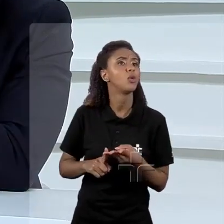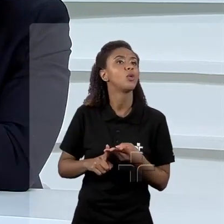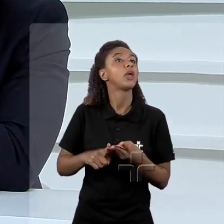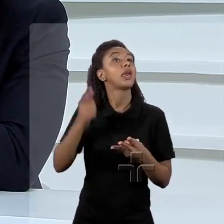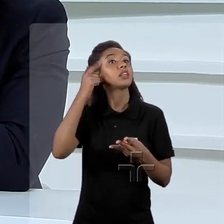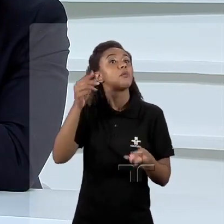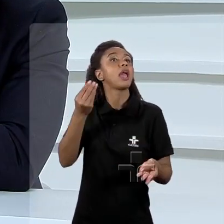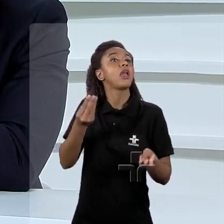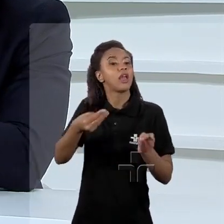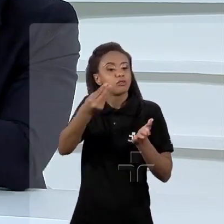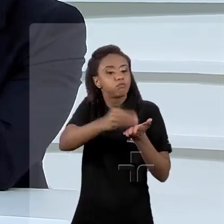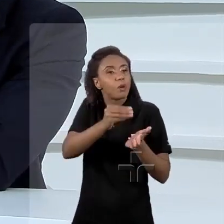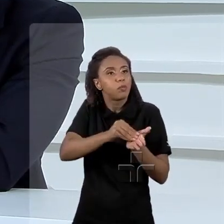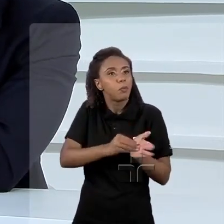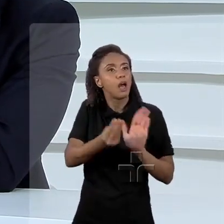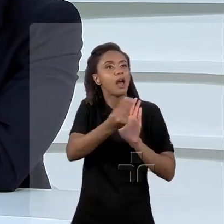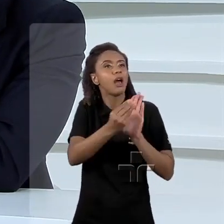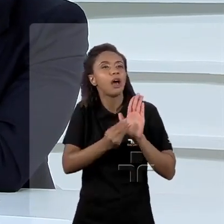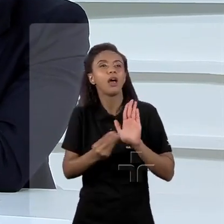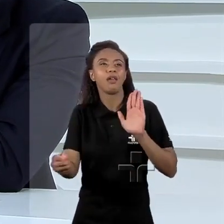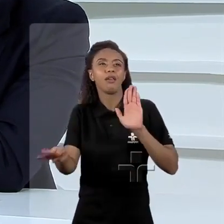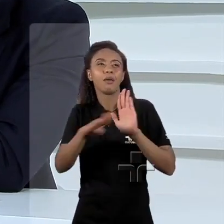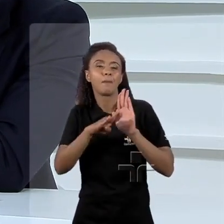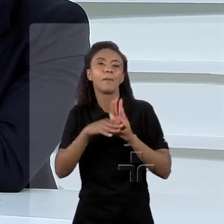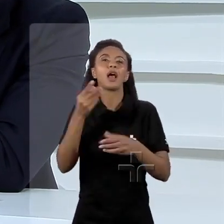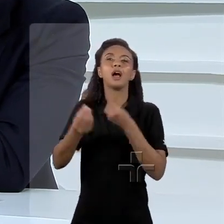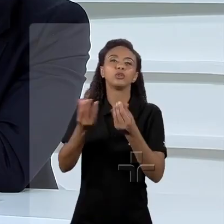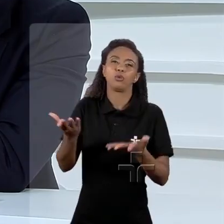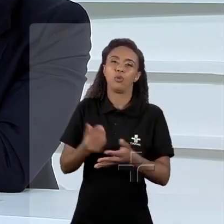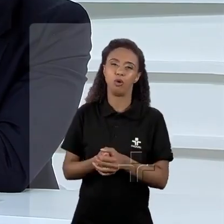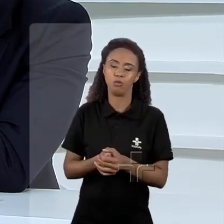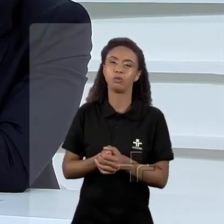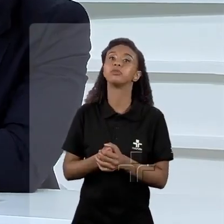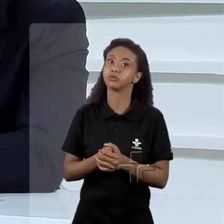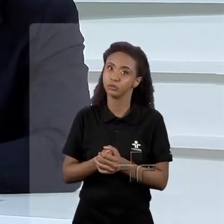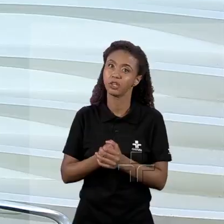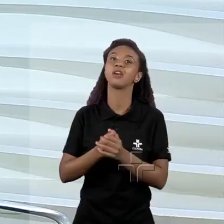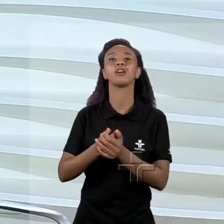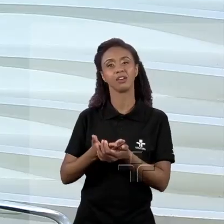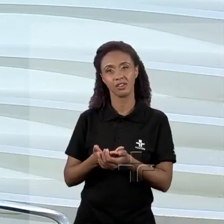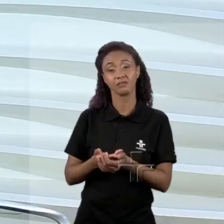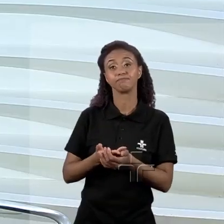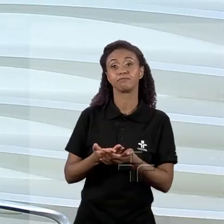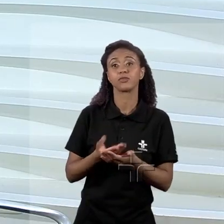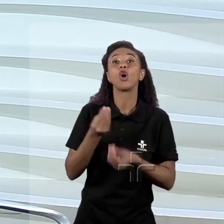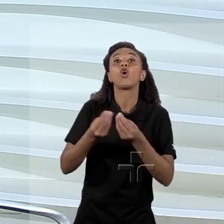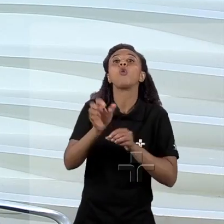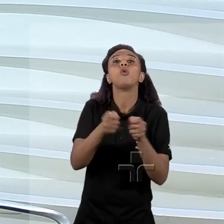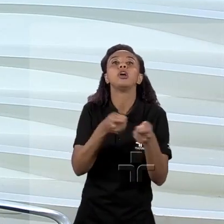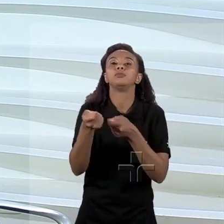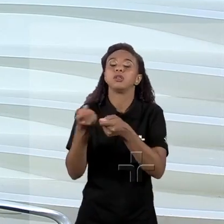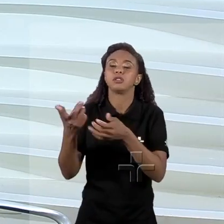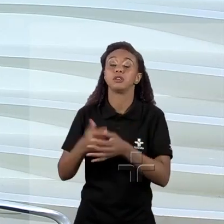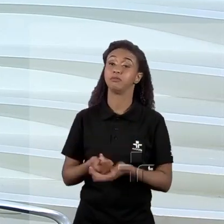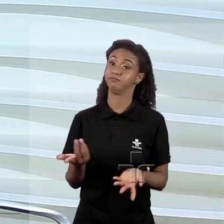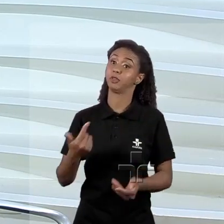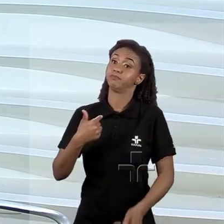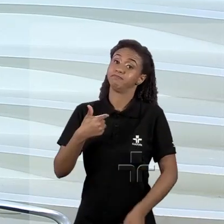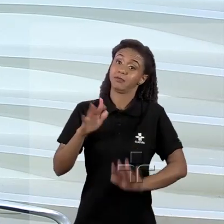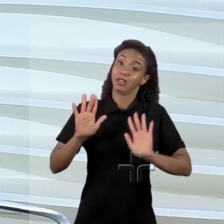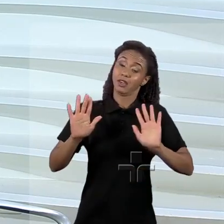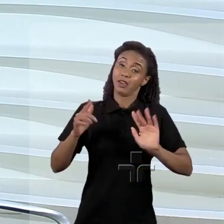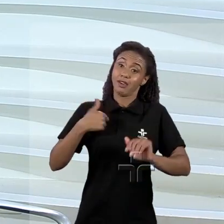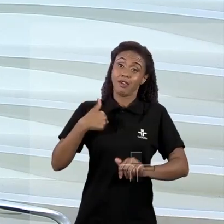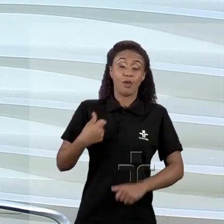de investimento desse dinheiro na polícia? Qual é o prazo que a gente pode esperar? Porque isso não está nas diretrizes do seu programa. André, bom, primeiro eu preciso ser eleito para isso.